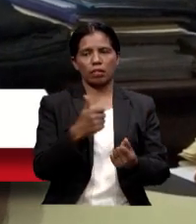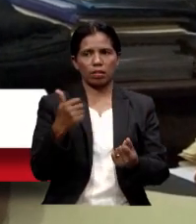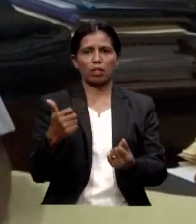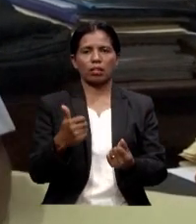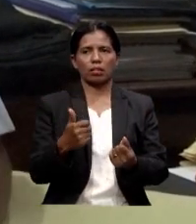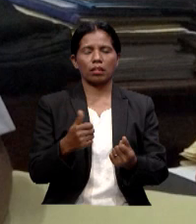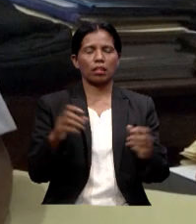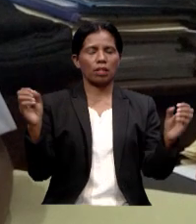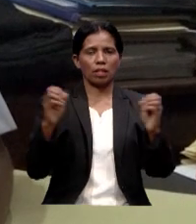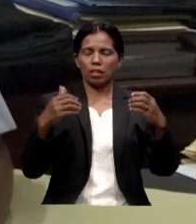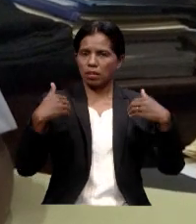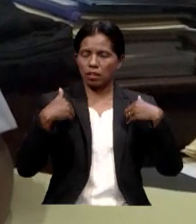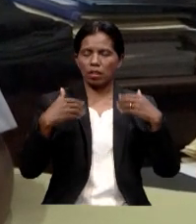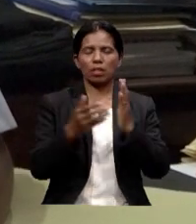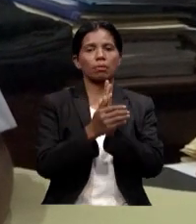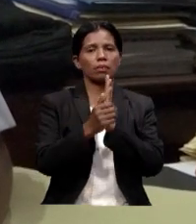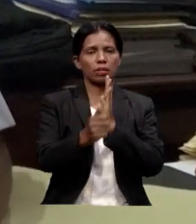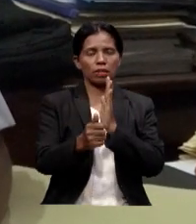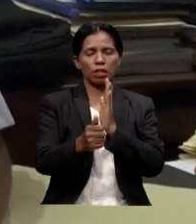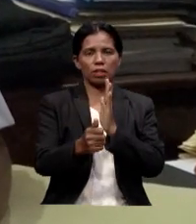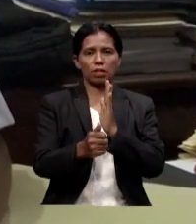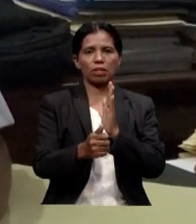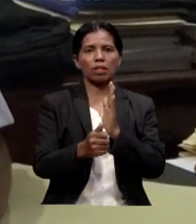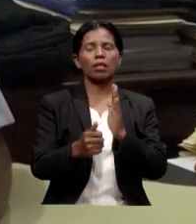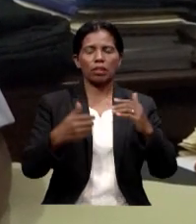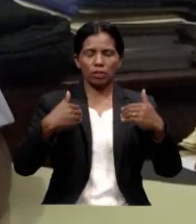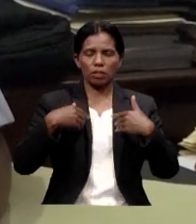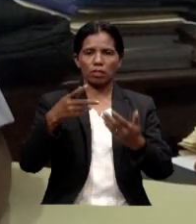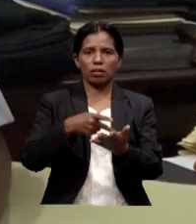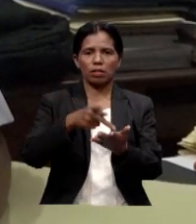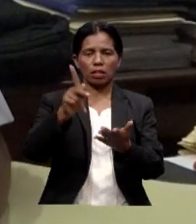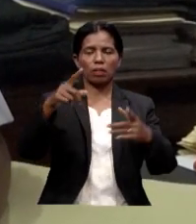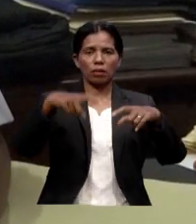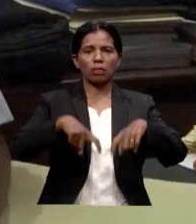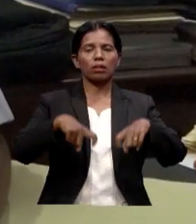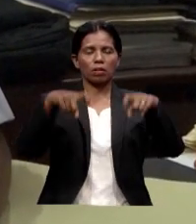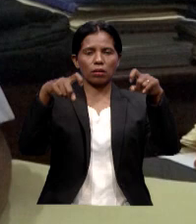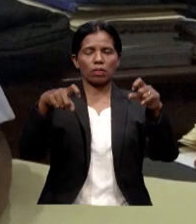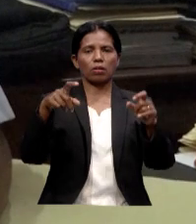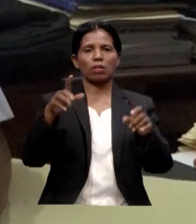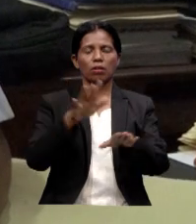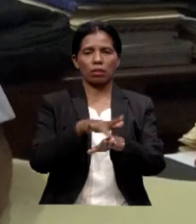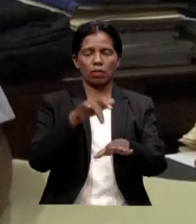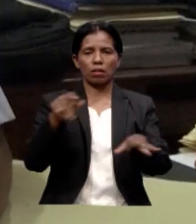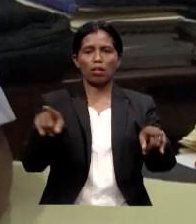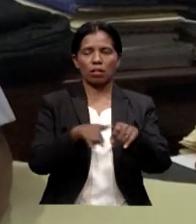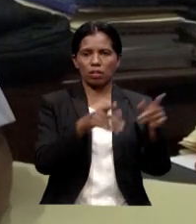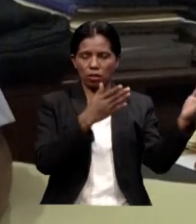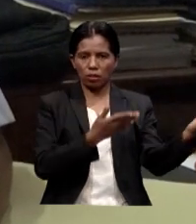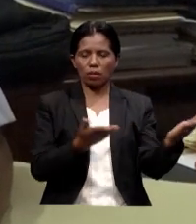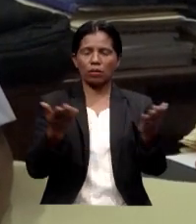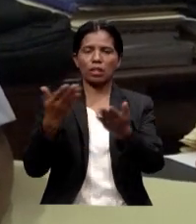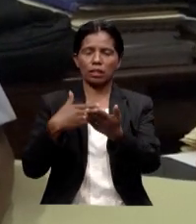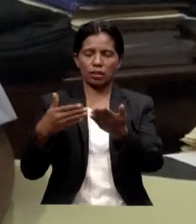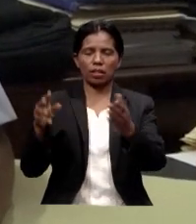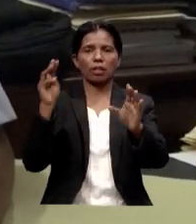ia capacidade para atuselio, beliu contentor e sirania bem, maka kona ane se importasaun merkaduria sir nabe